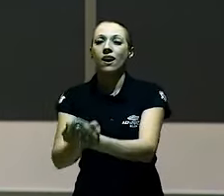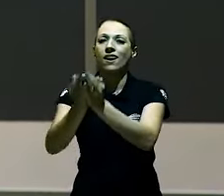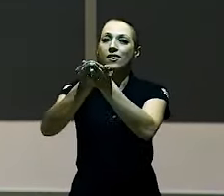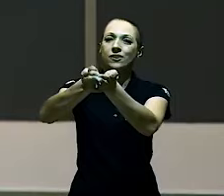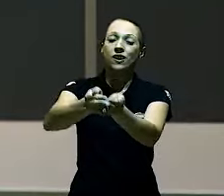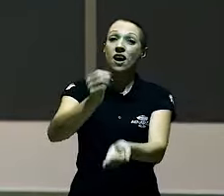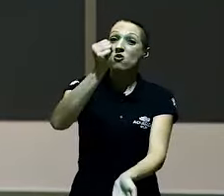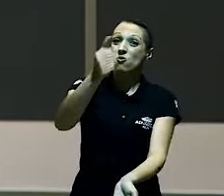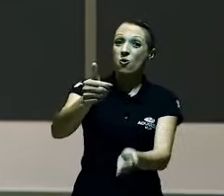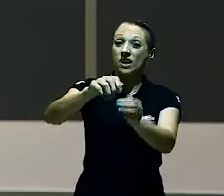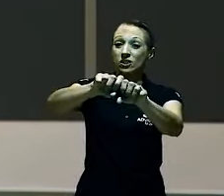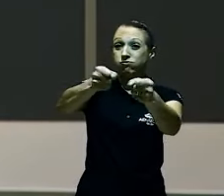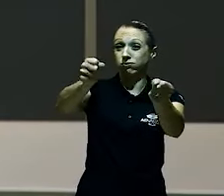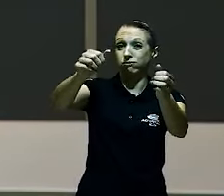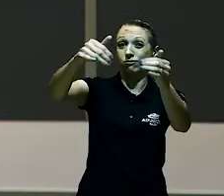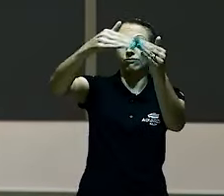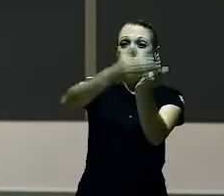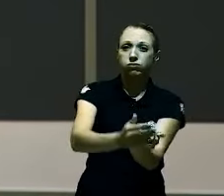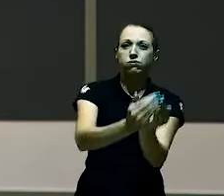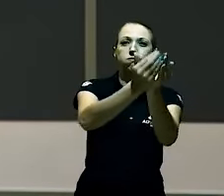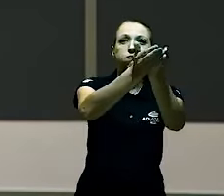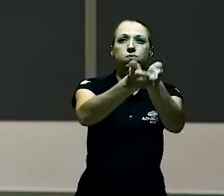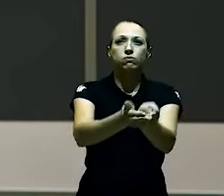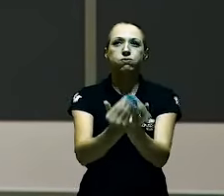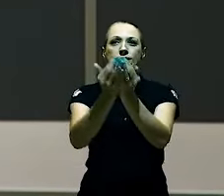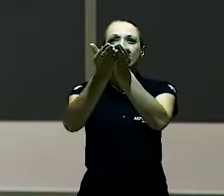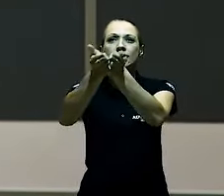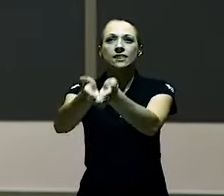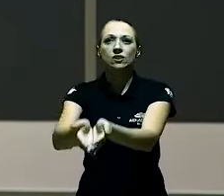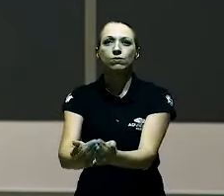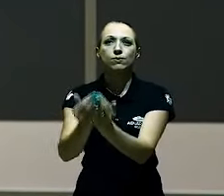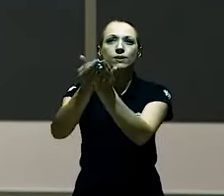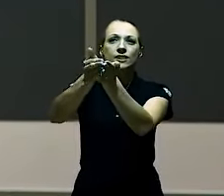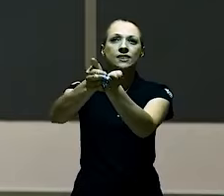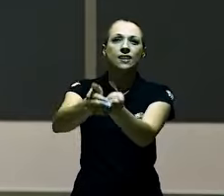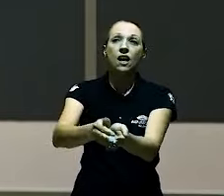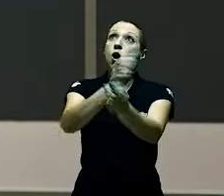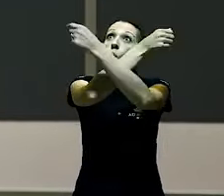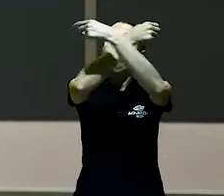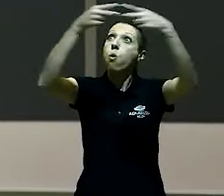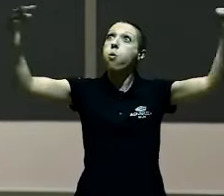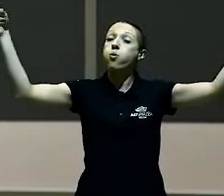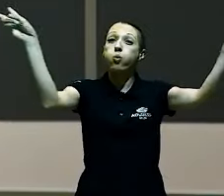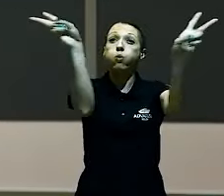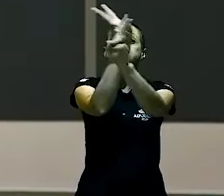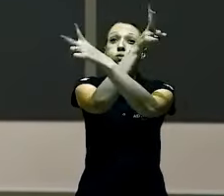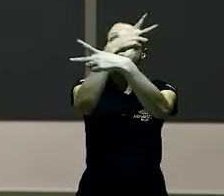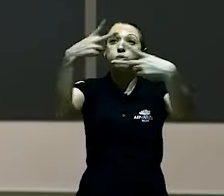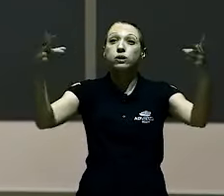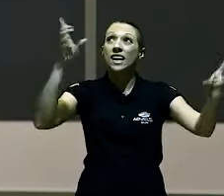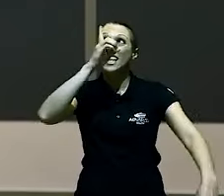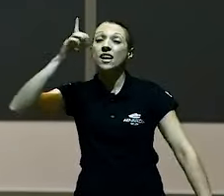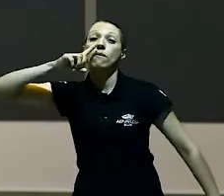Jonas. Interessante que a expressão no hebraico para Deus lançou um vento é literalmente lançar, arremessar. O verbo no hebraico diz que